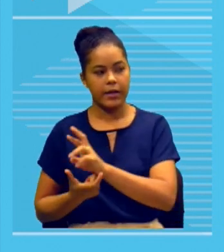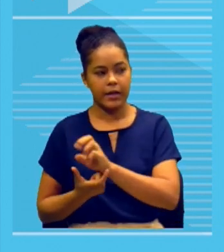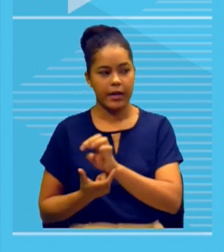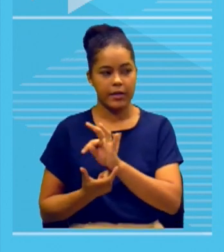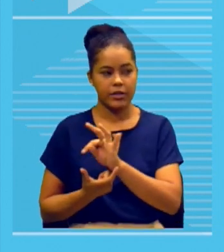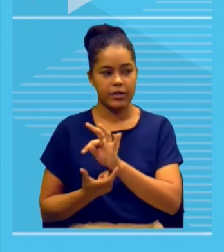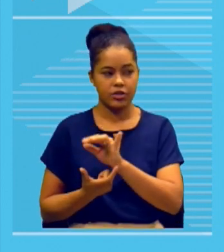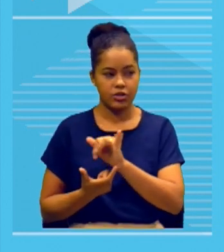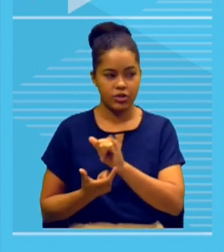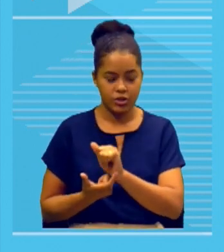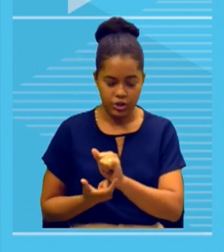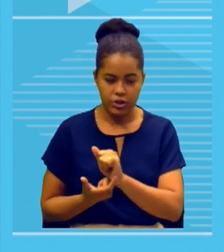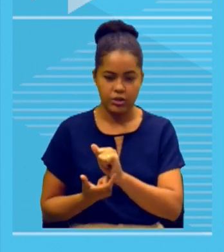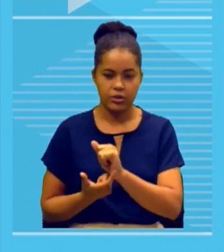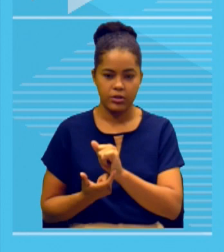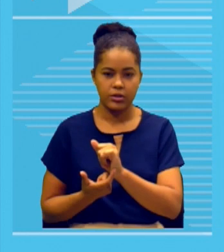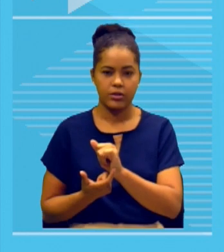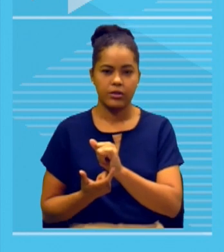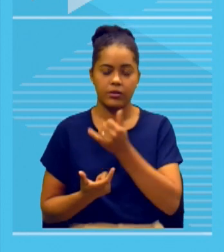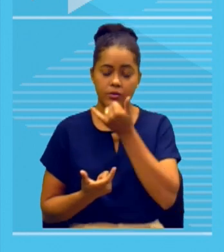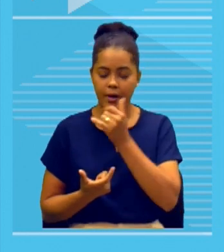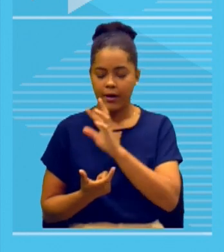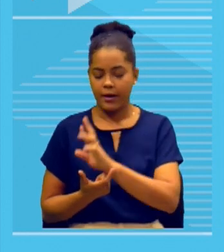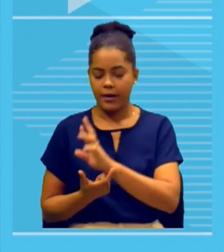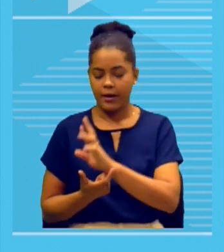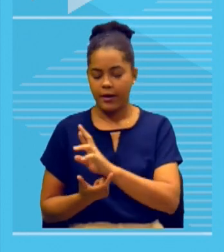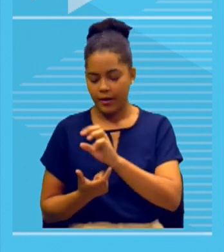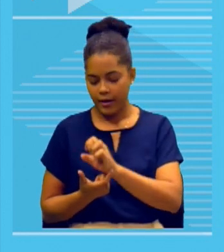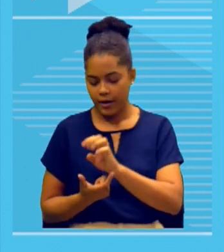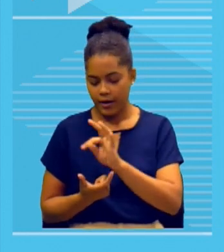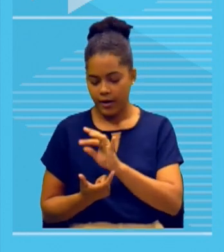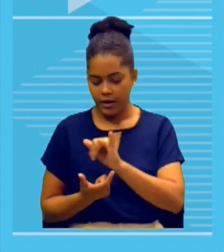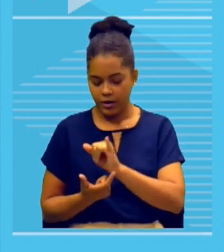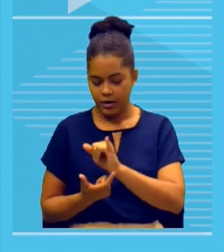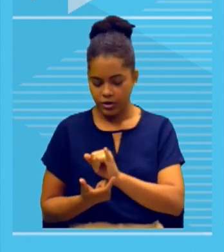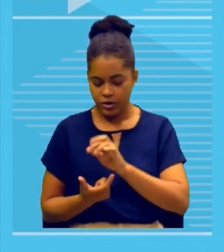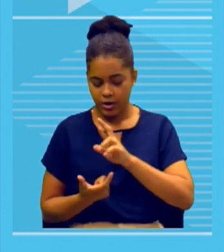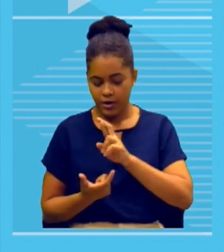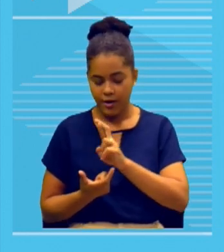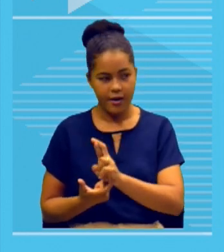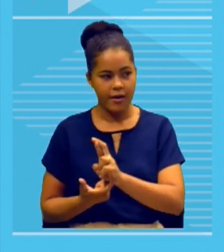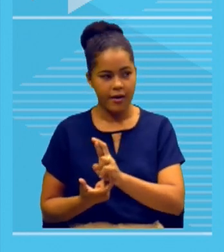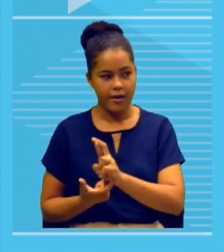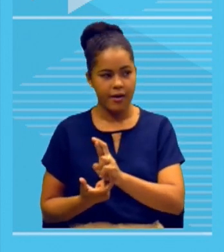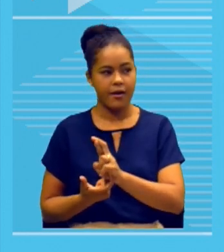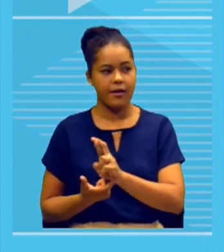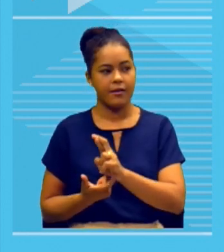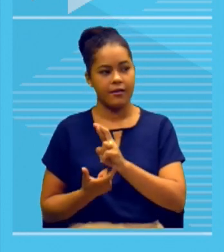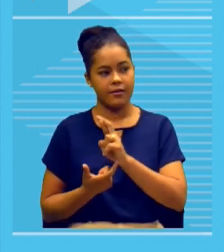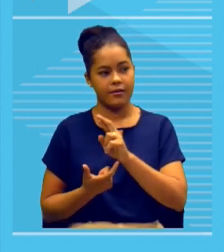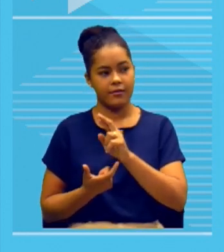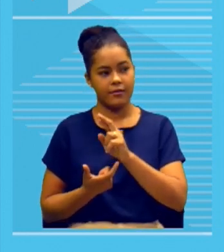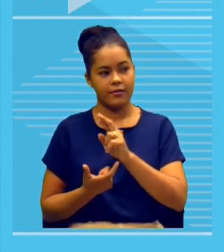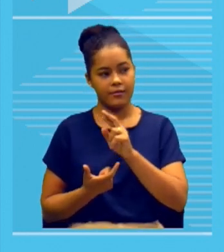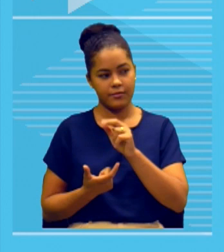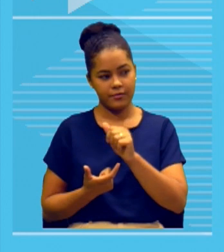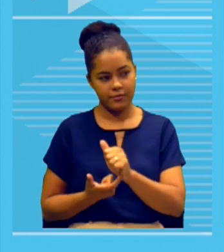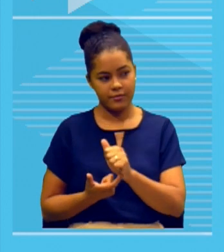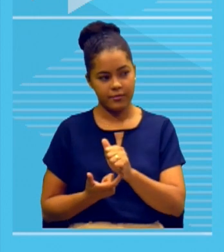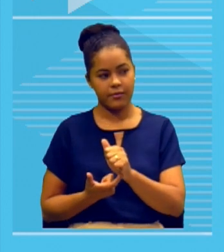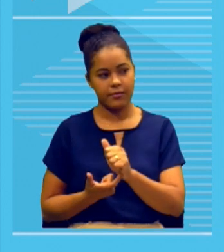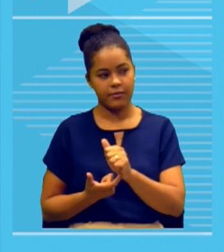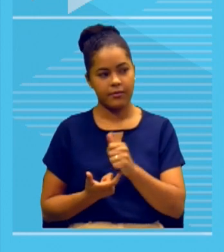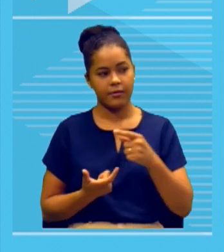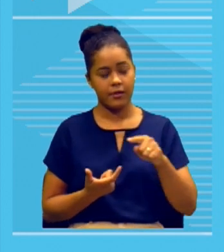encontrarás no cinema agora se você tiver um fator de próclise no caso